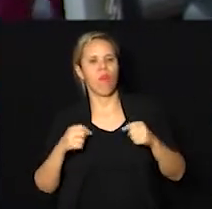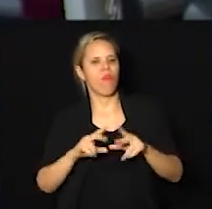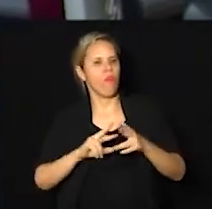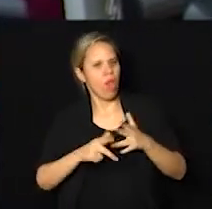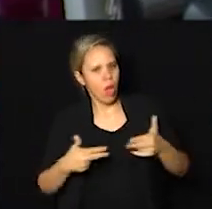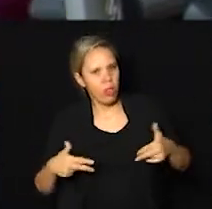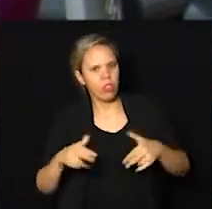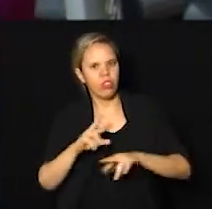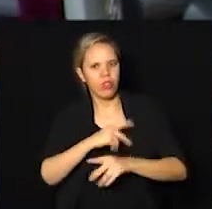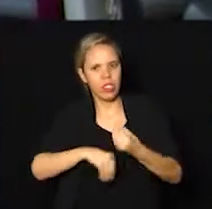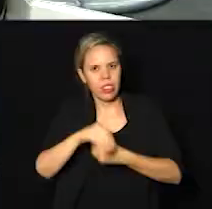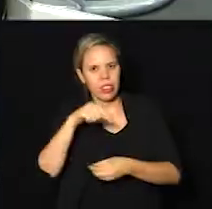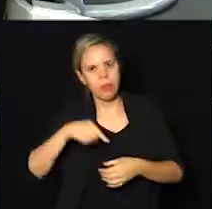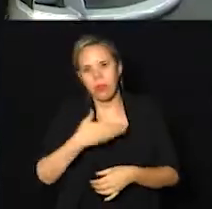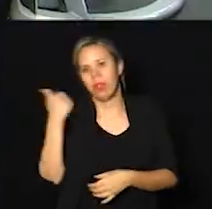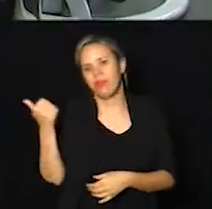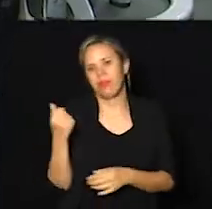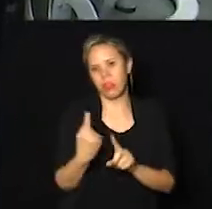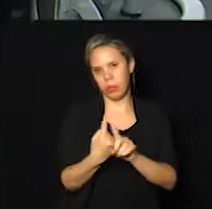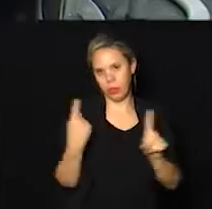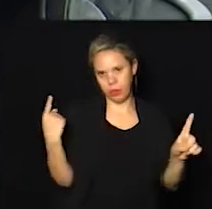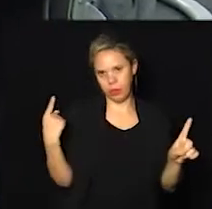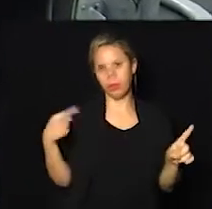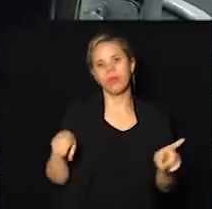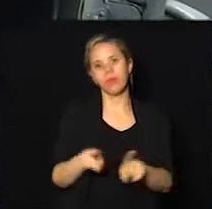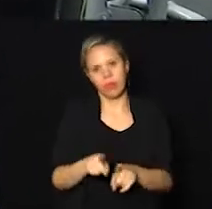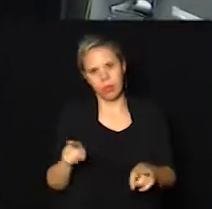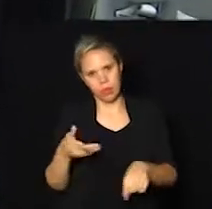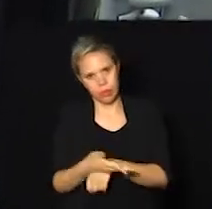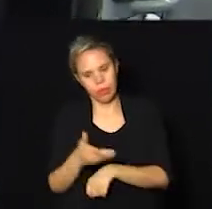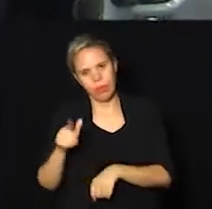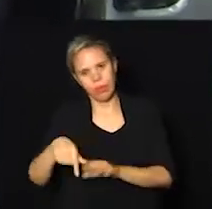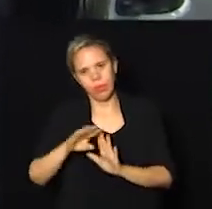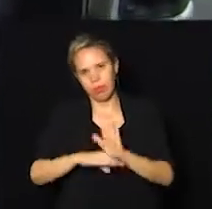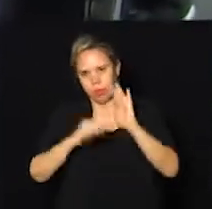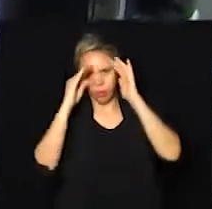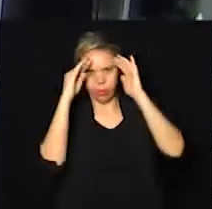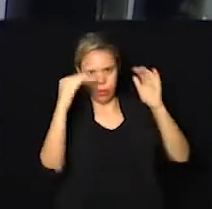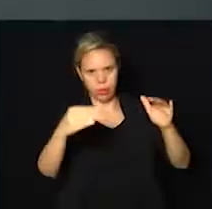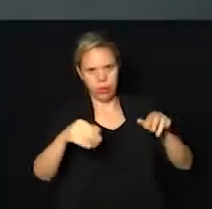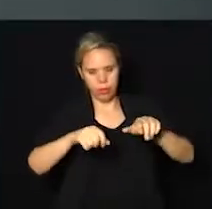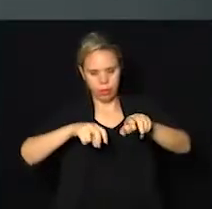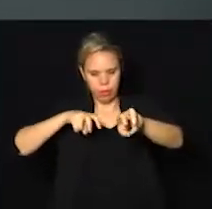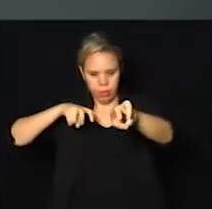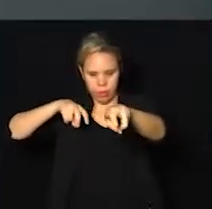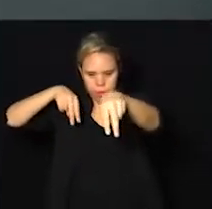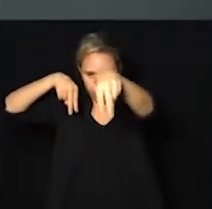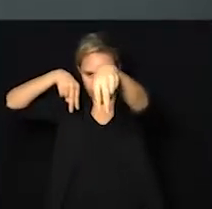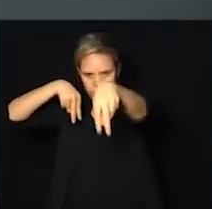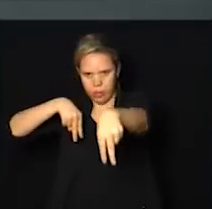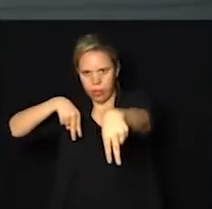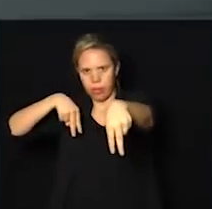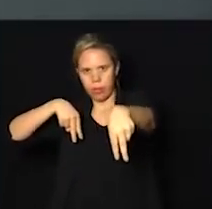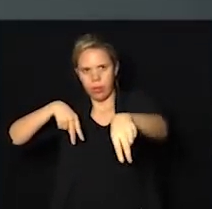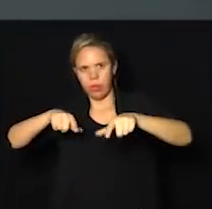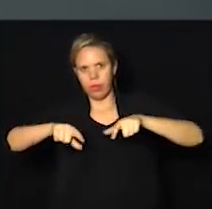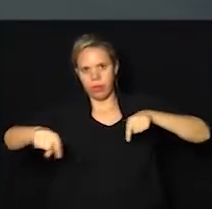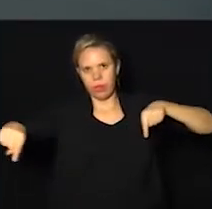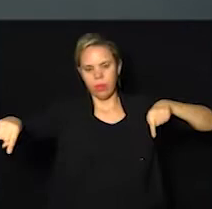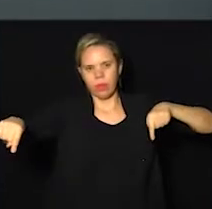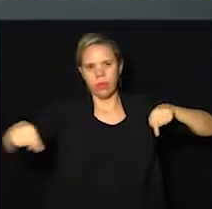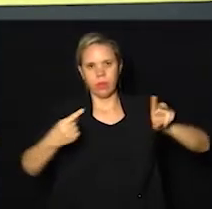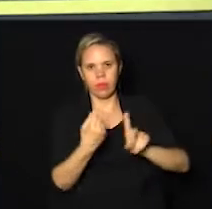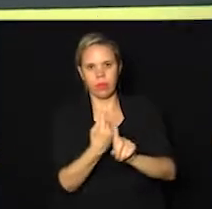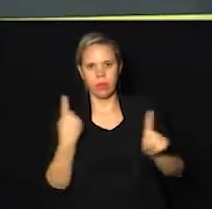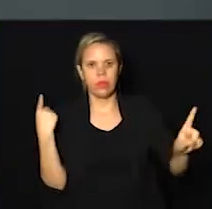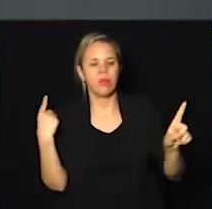não tem comparação, é muito melhor aqui. O distanciamento social também faz parte do protocolo. As marcas no chão delimitam o espaço